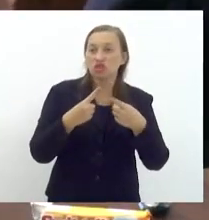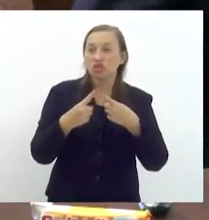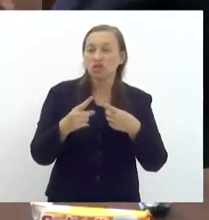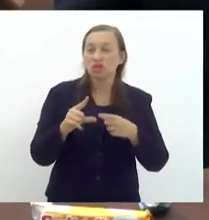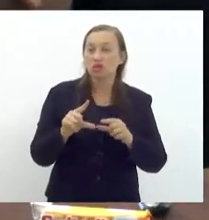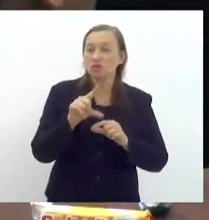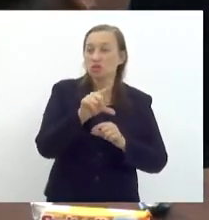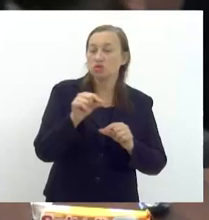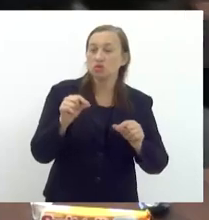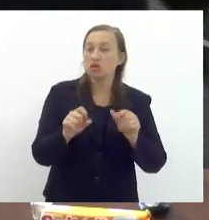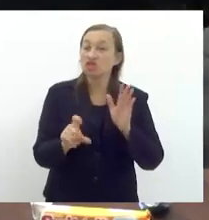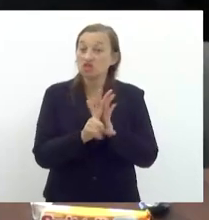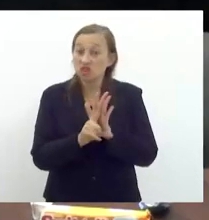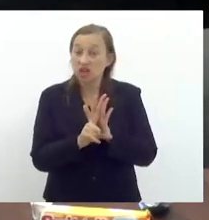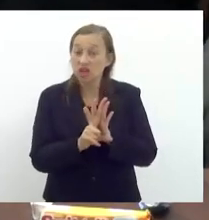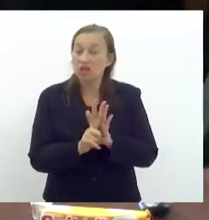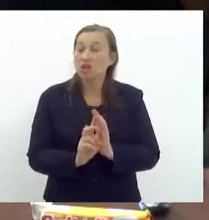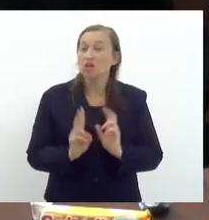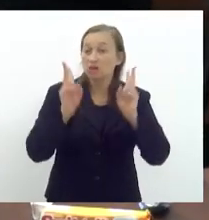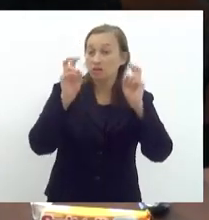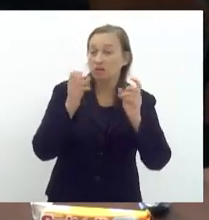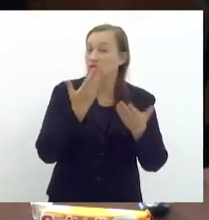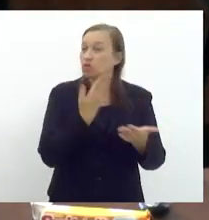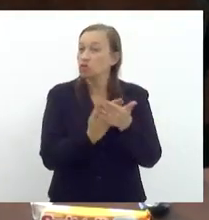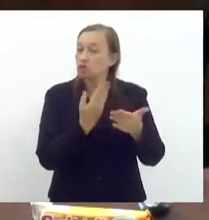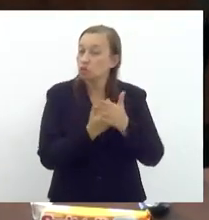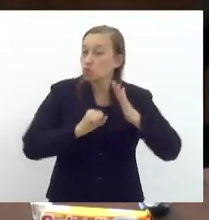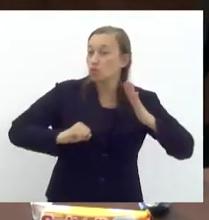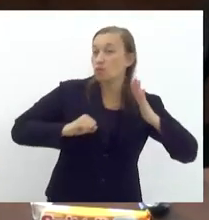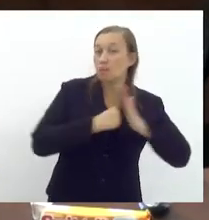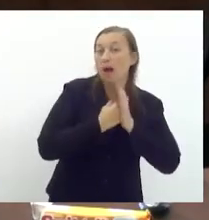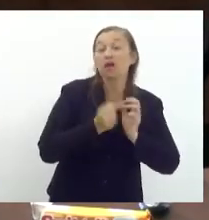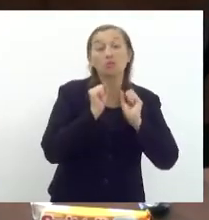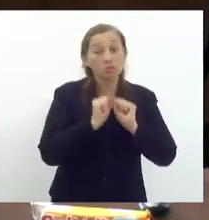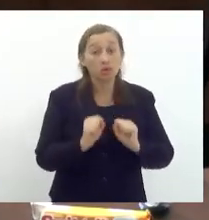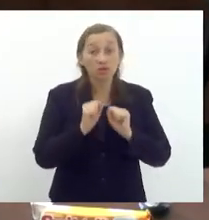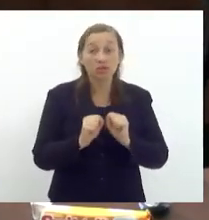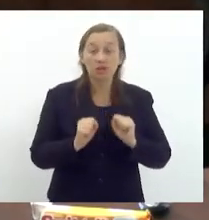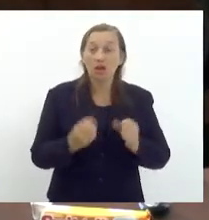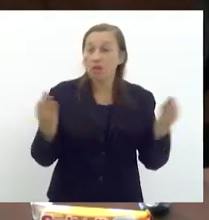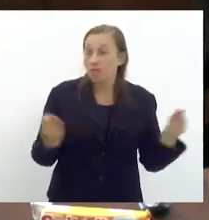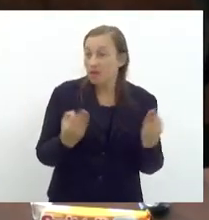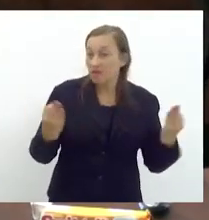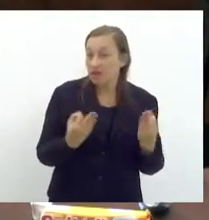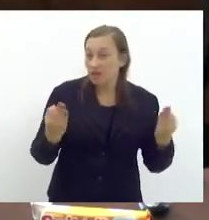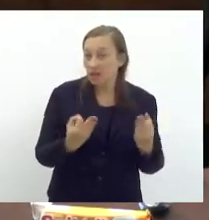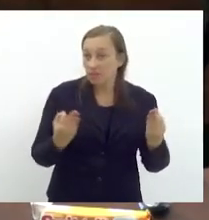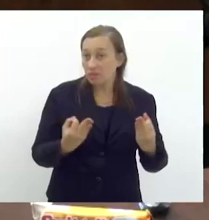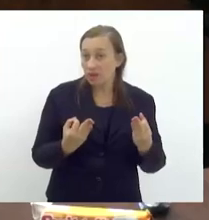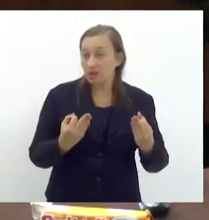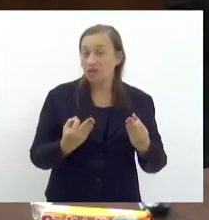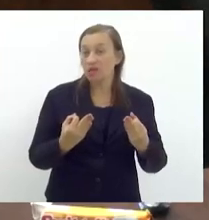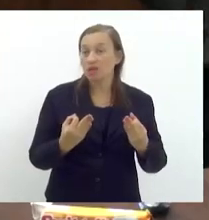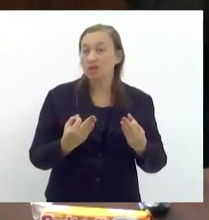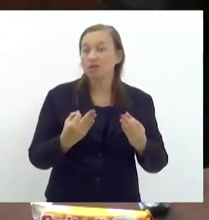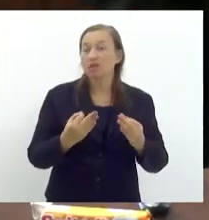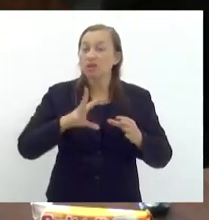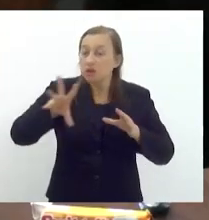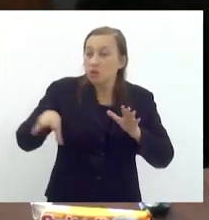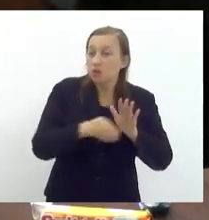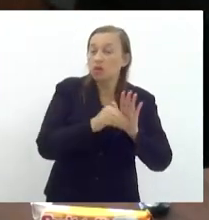de leis e sobre a questão dos estudos de impacto elas poderiam ser perfeitamente a dançadas na nossa Lua Então